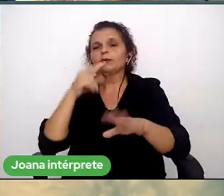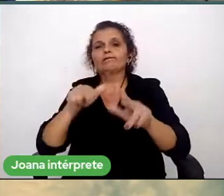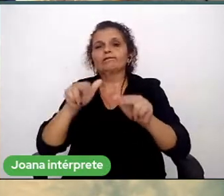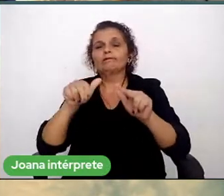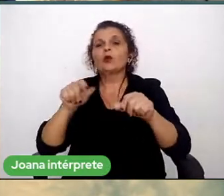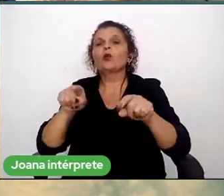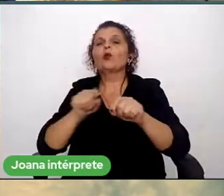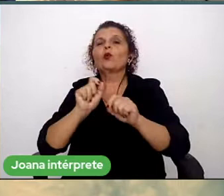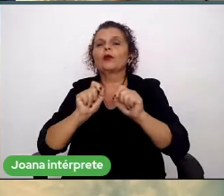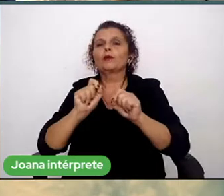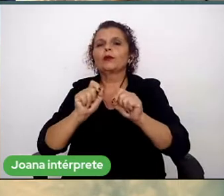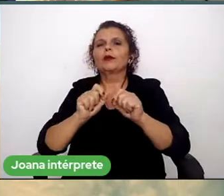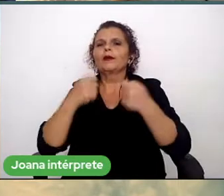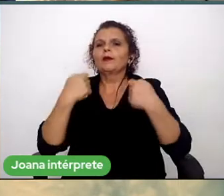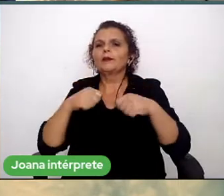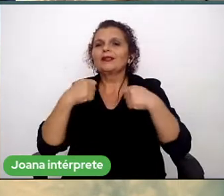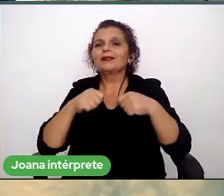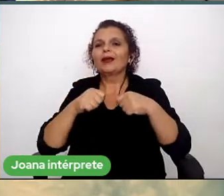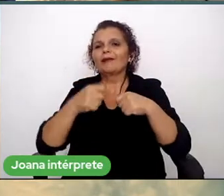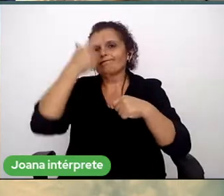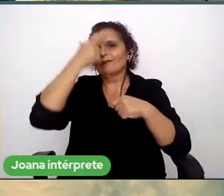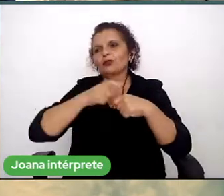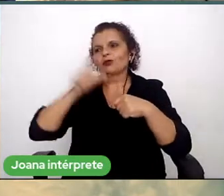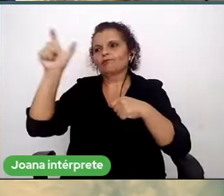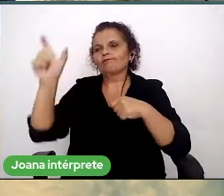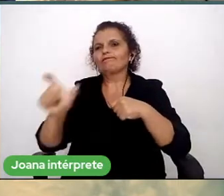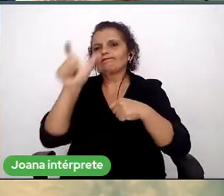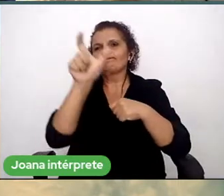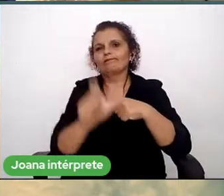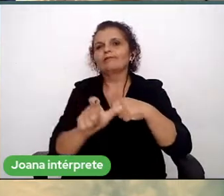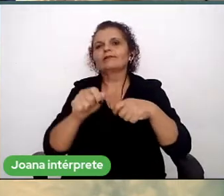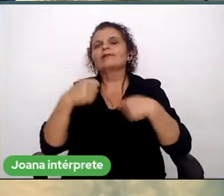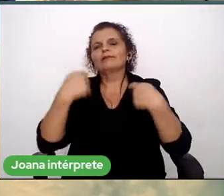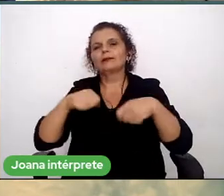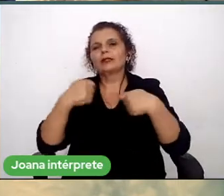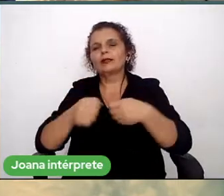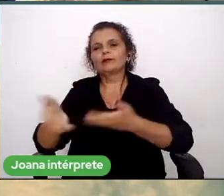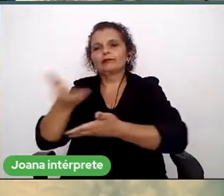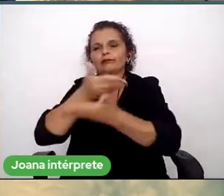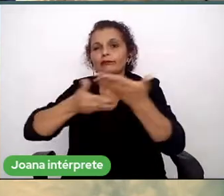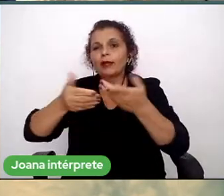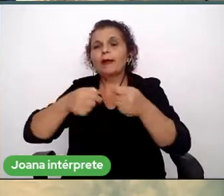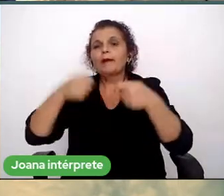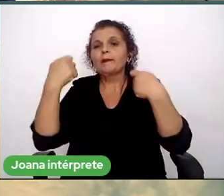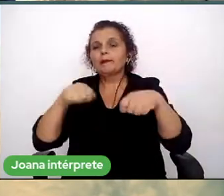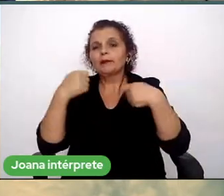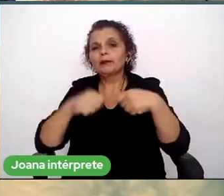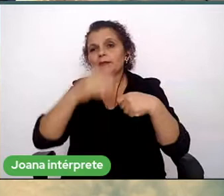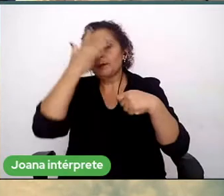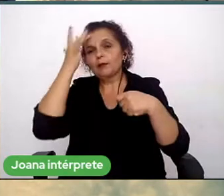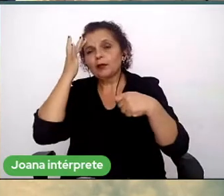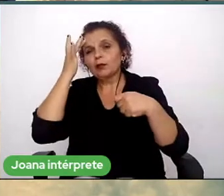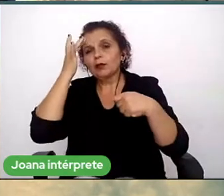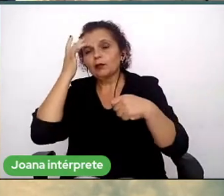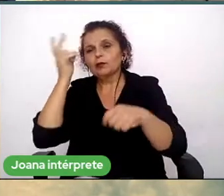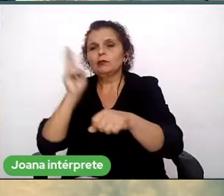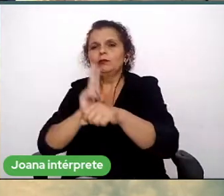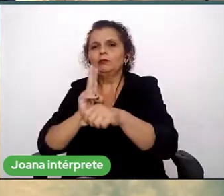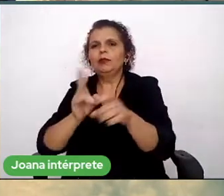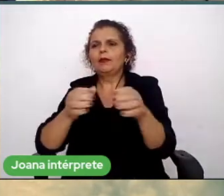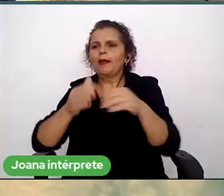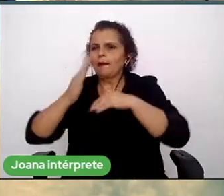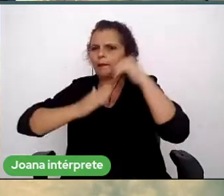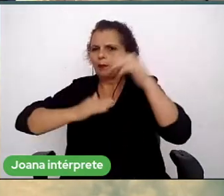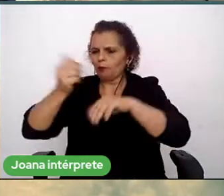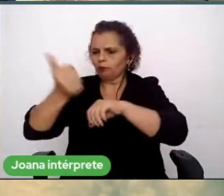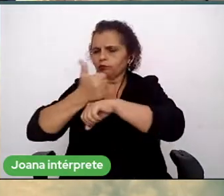alguma é que a gente precisa de pessoas para fazer esse esse trabalho e a gente precisa ter pessoas que estejam habilitados